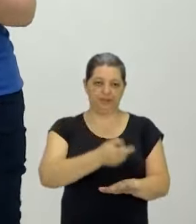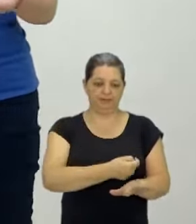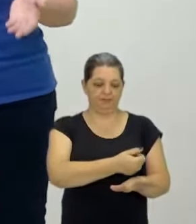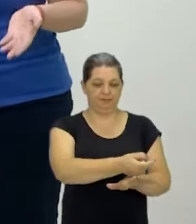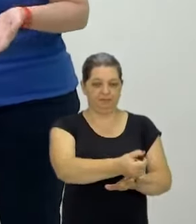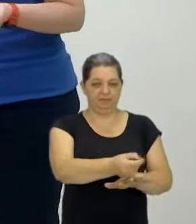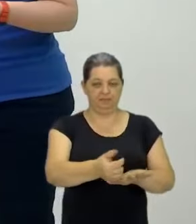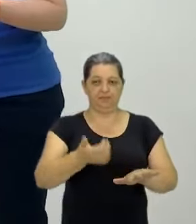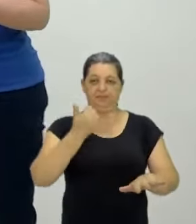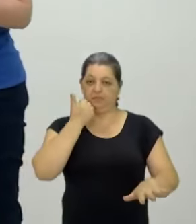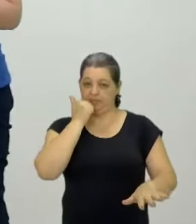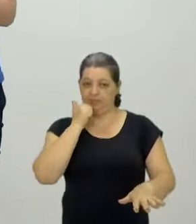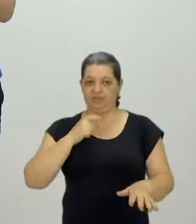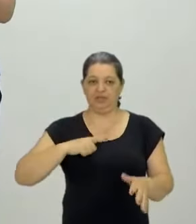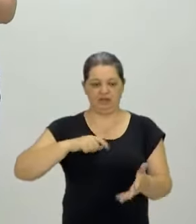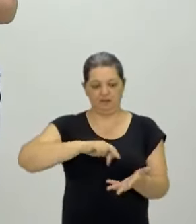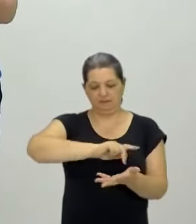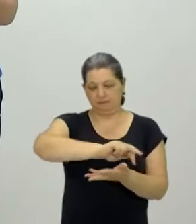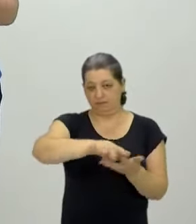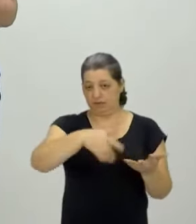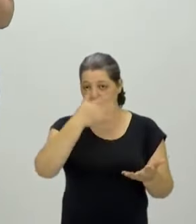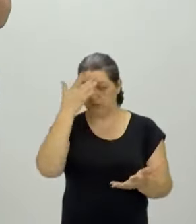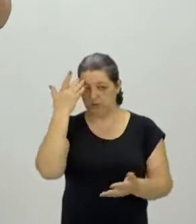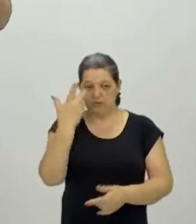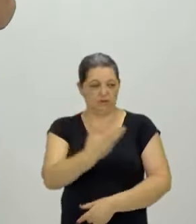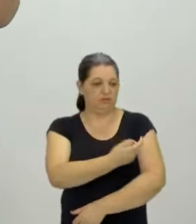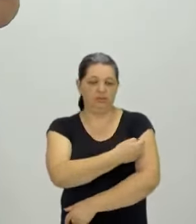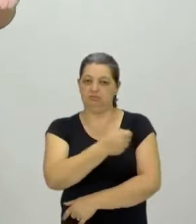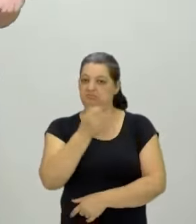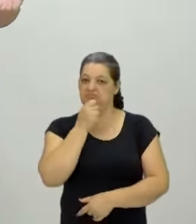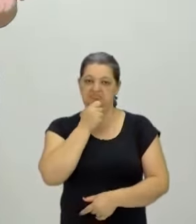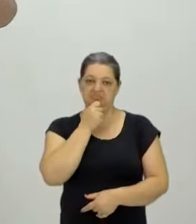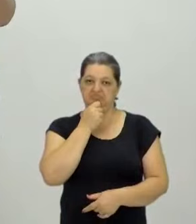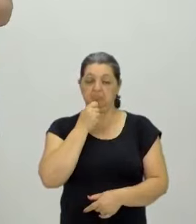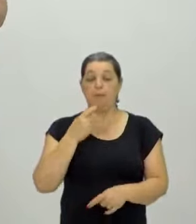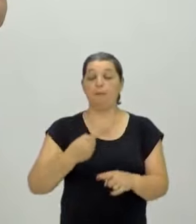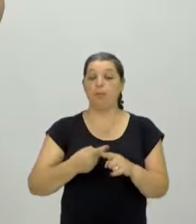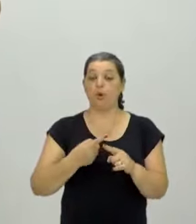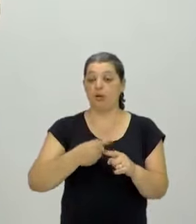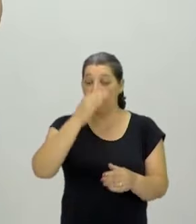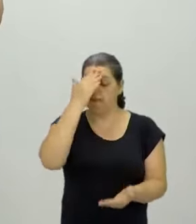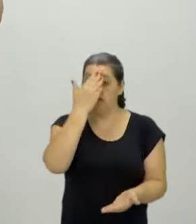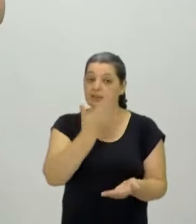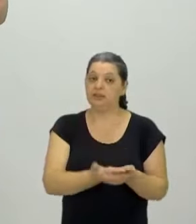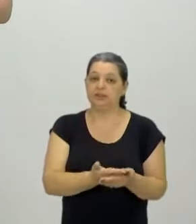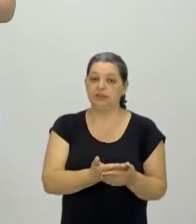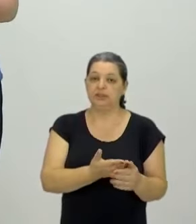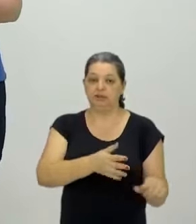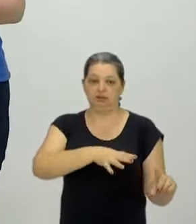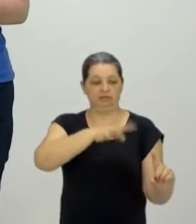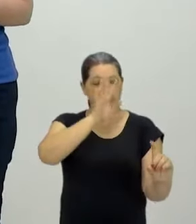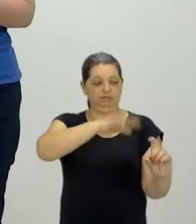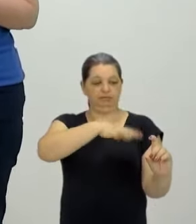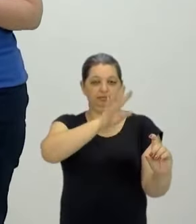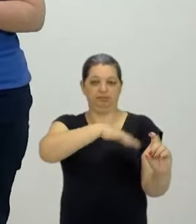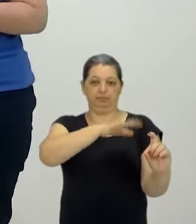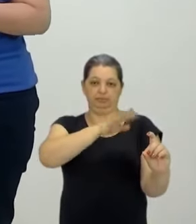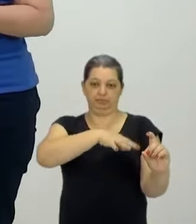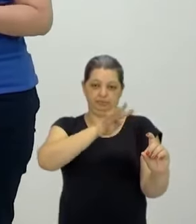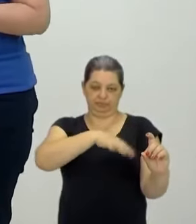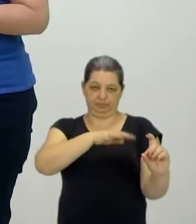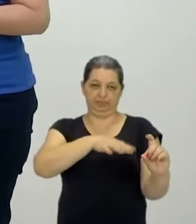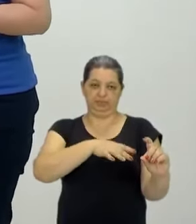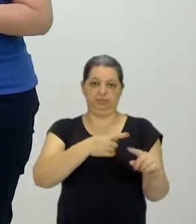não se vacinaram porque, né, acreditam em mitos ao invés de acreditarem na ciência. E o trabalho